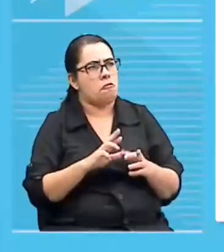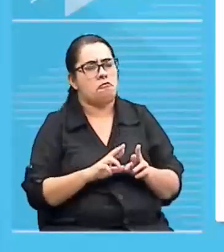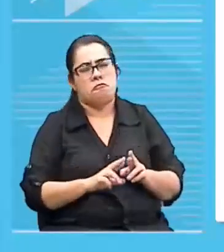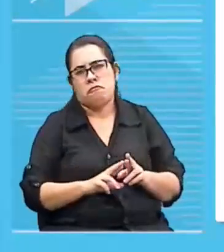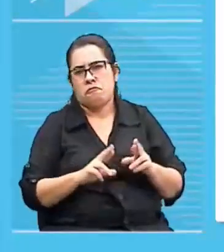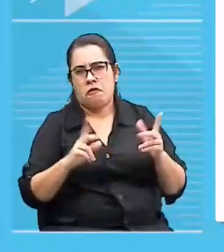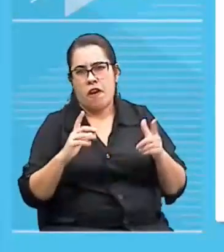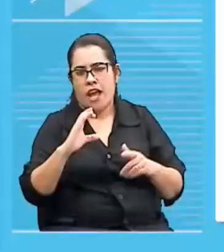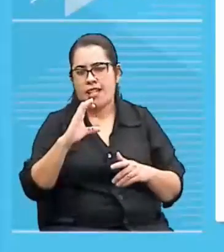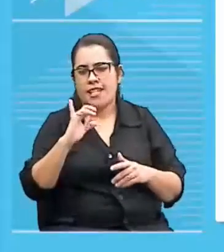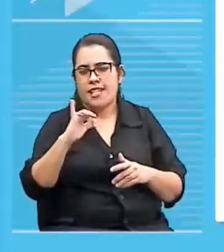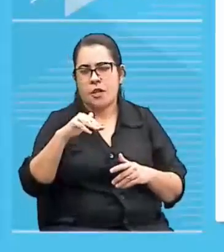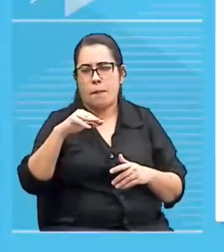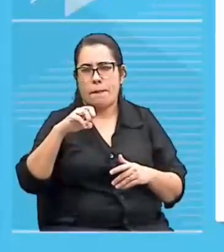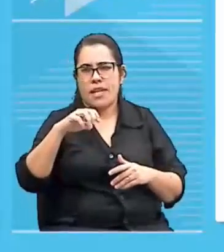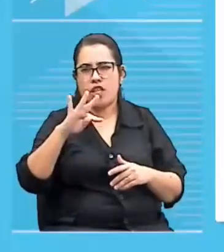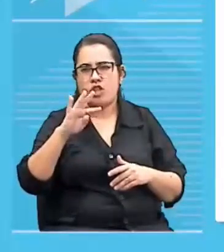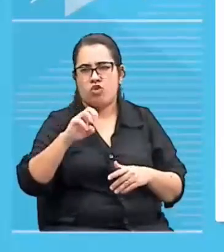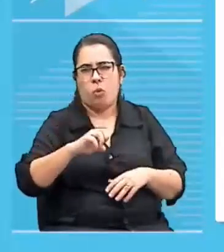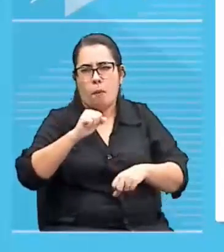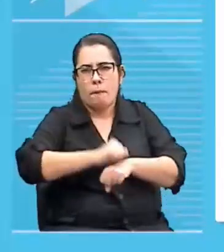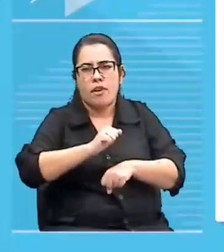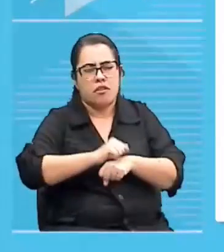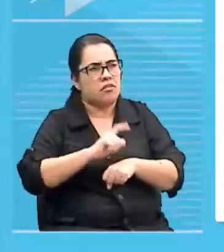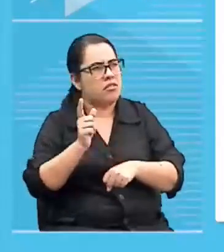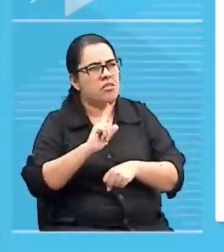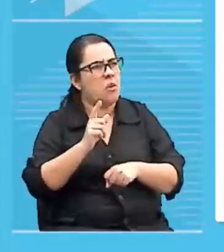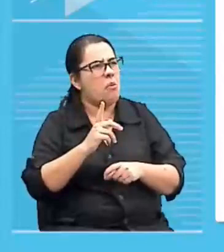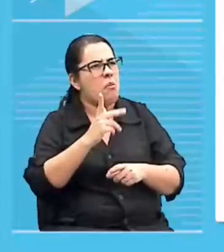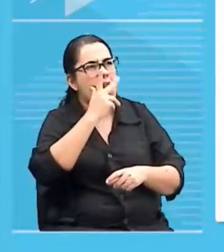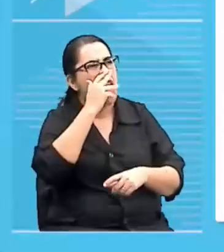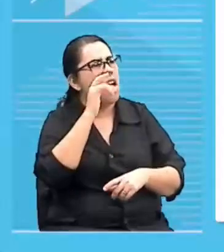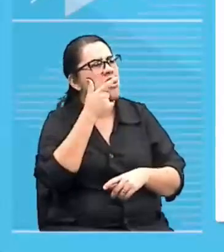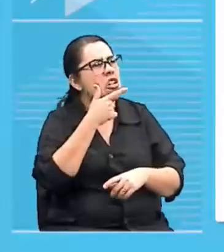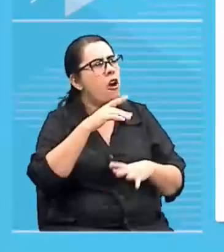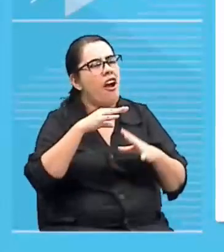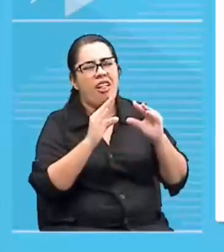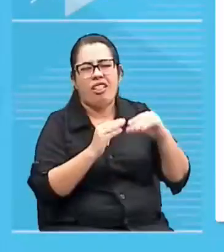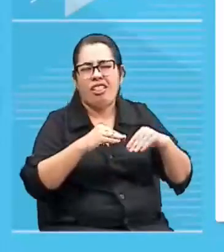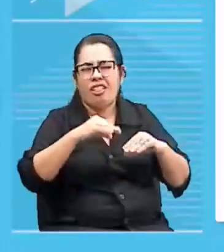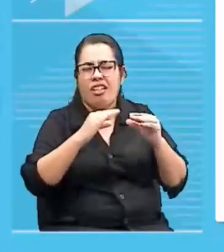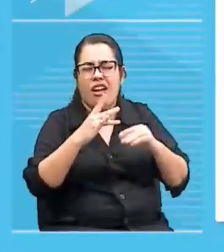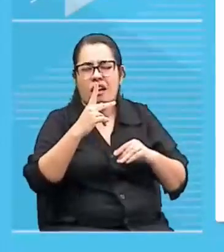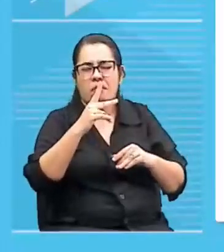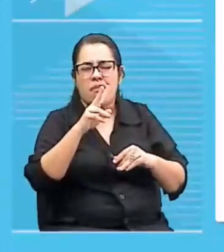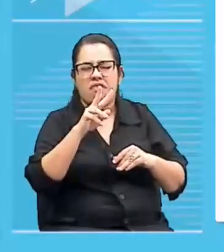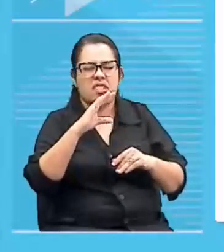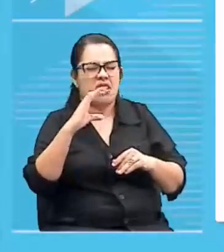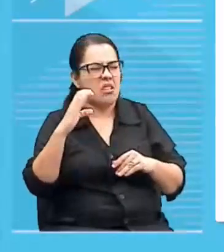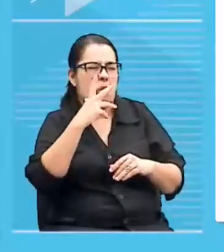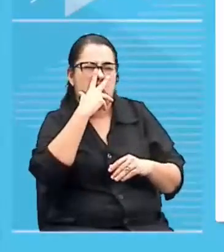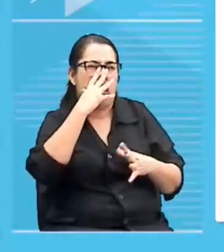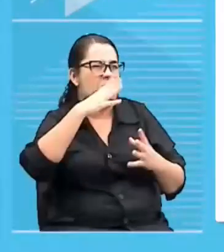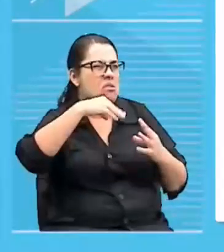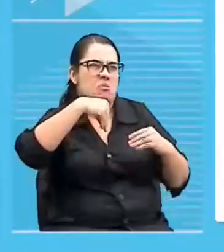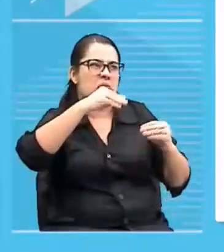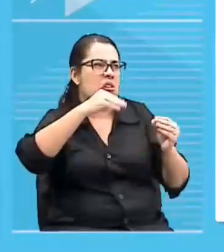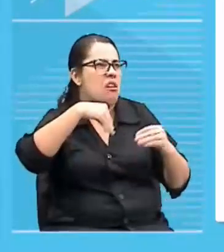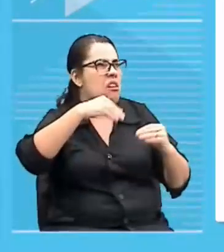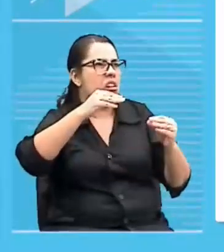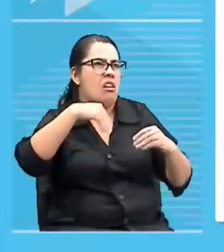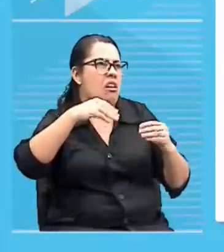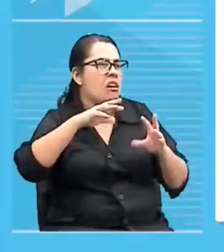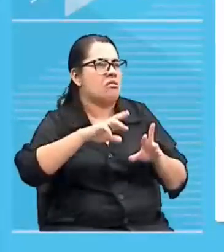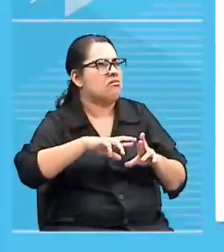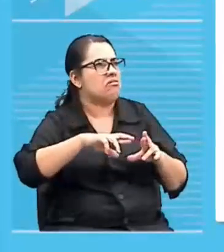um cimento, é como se fosse um PVC ou um plástico, não sei, um